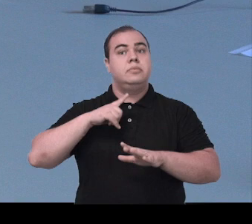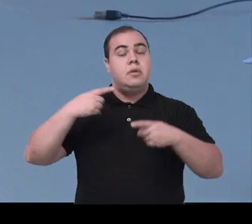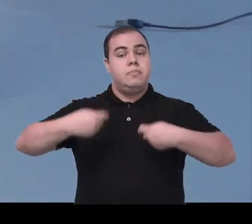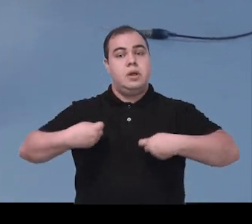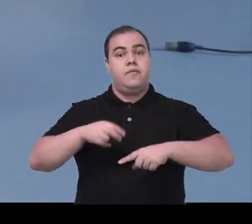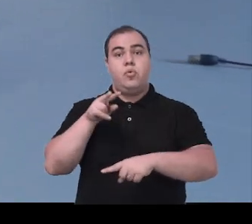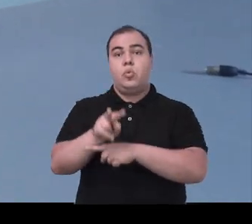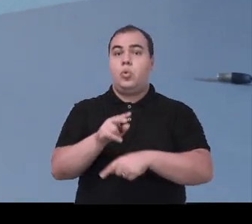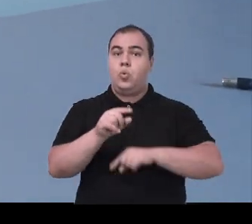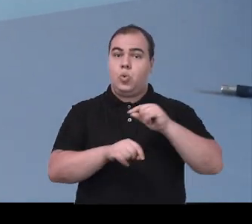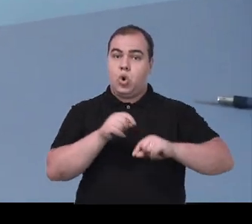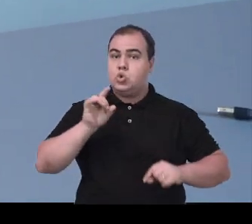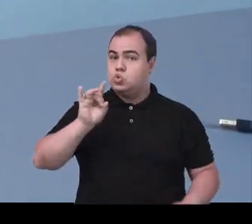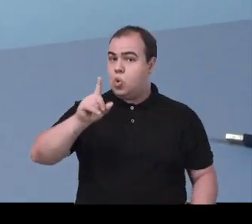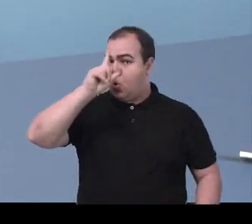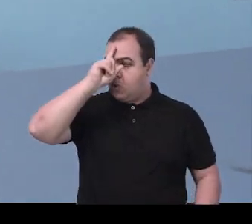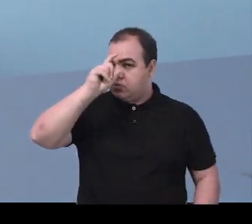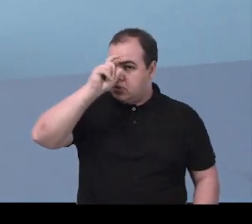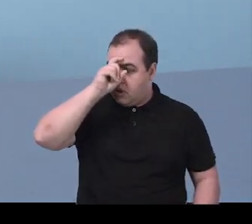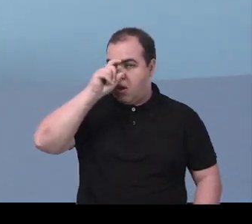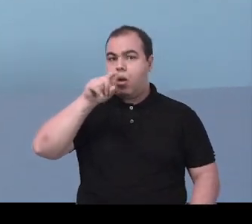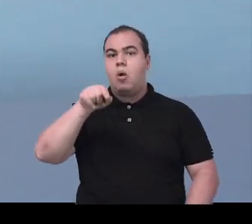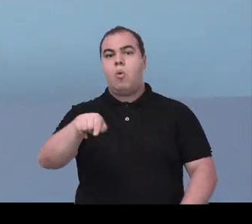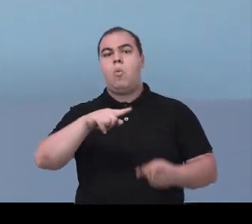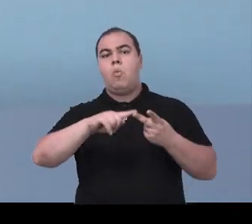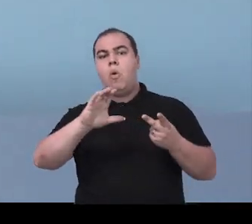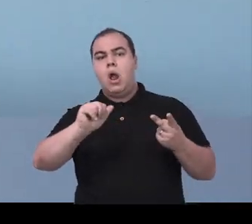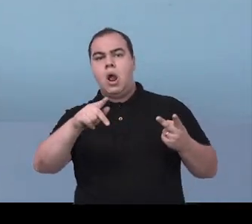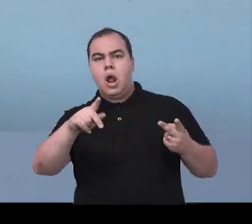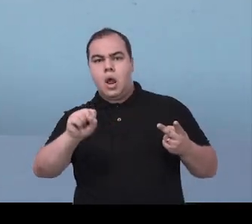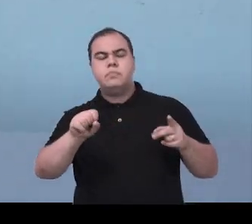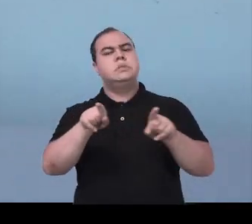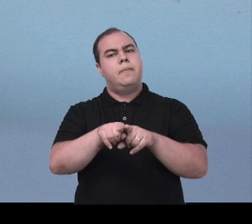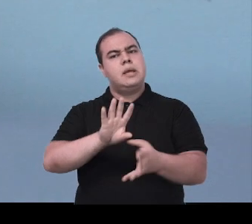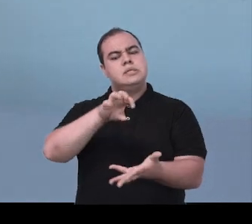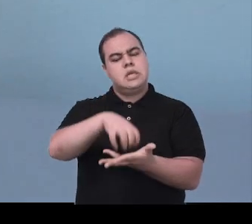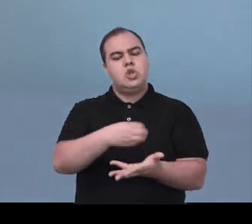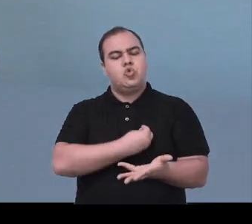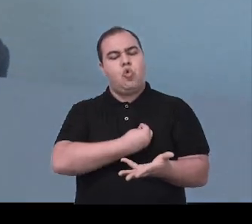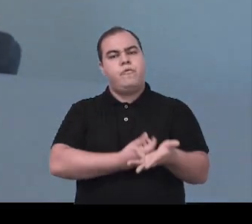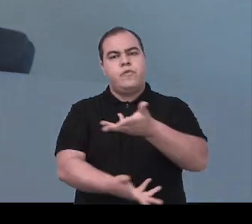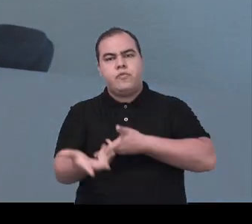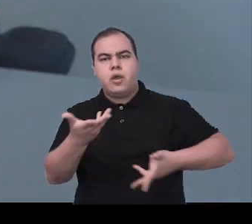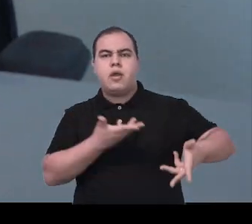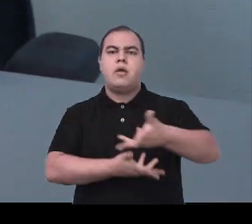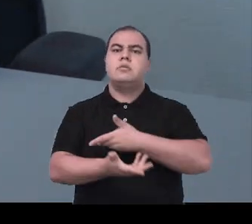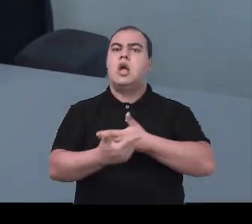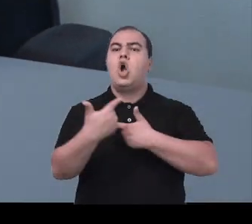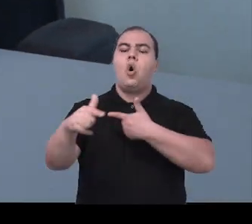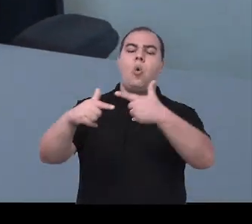cuidado. Então, não é só a questão do hospital dos CAPs, da questão do centro de convivência,